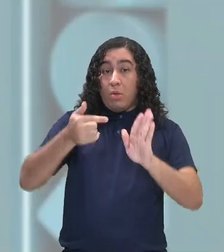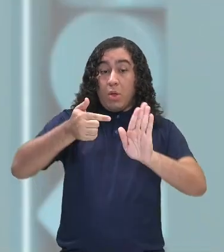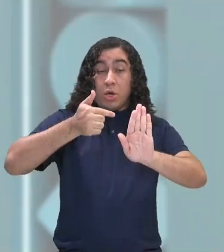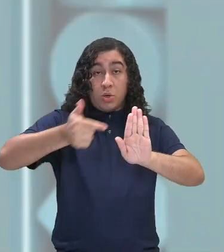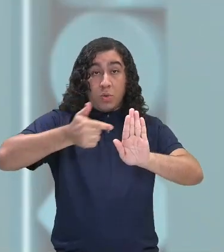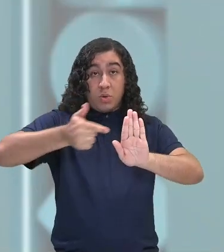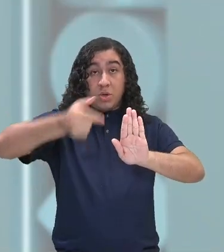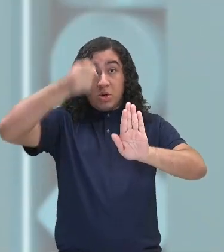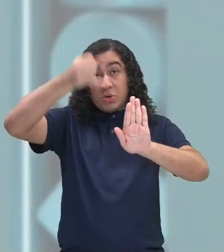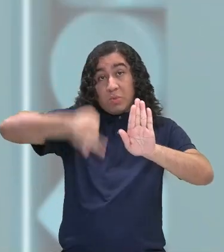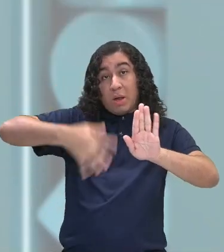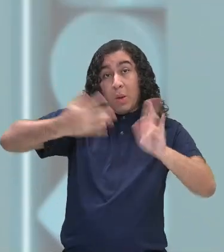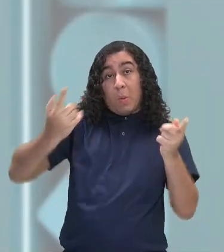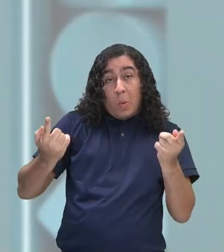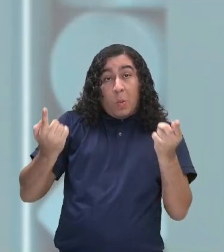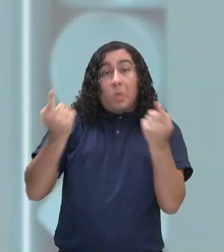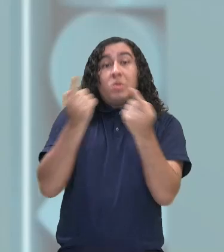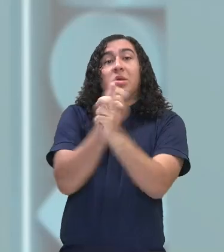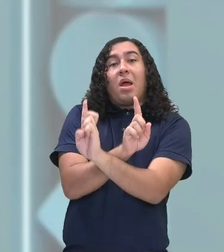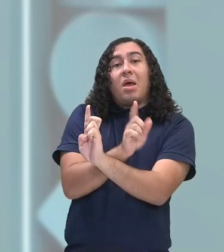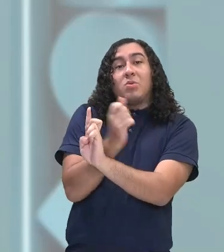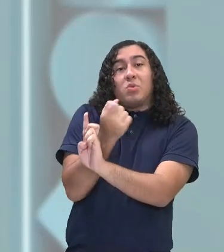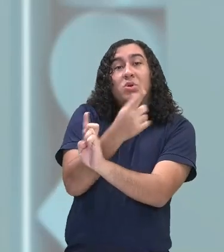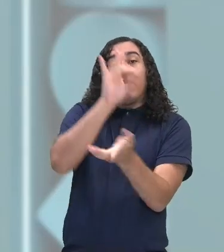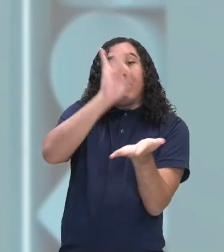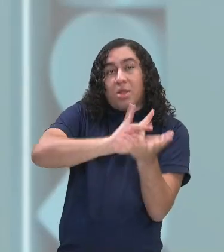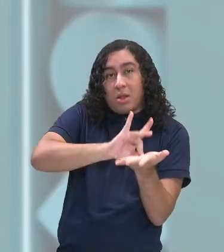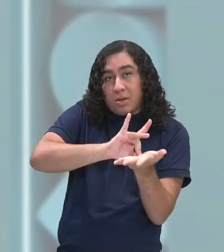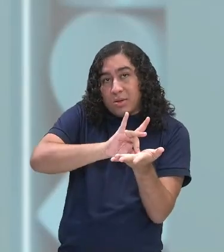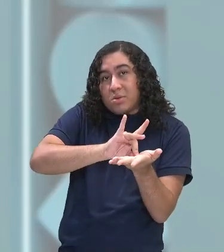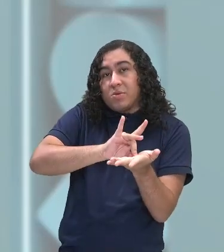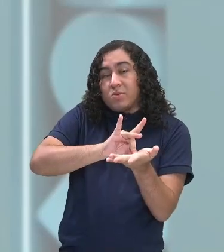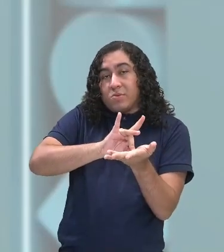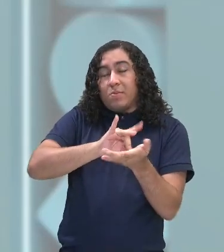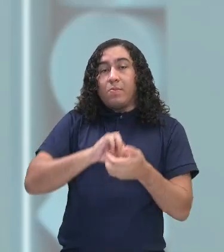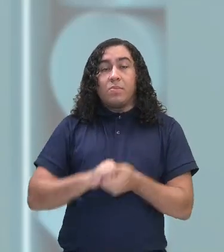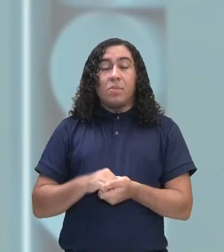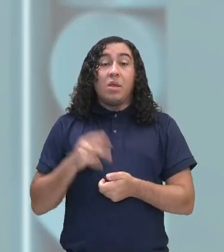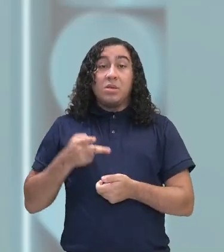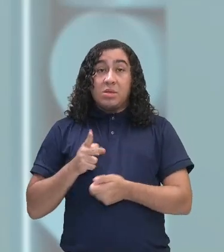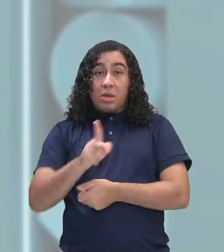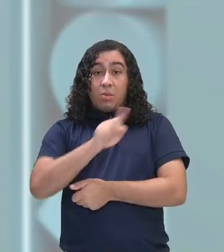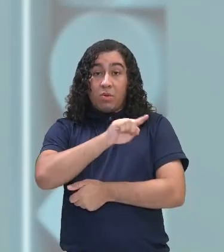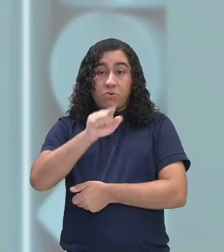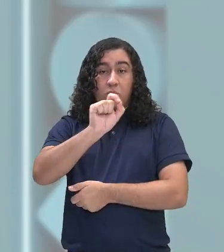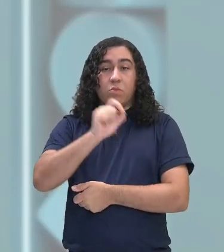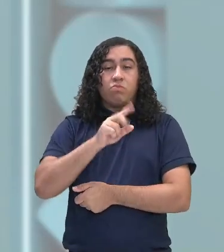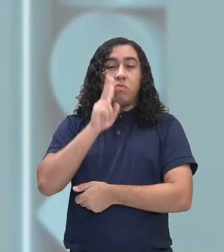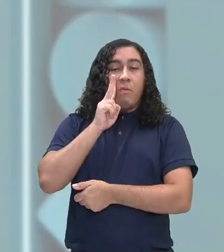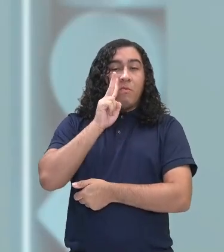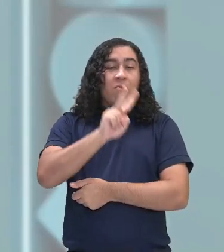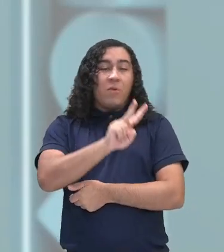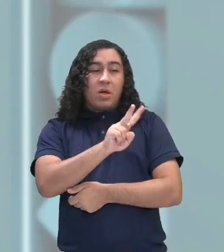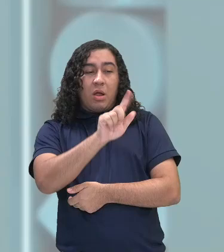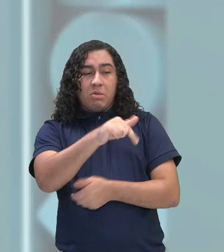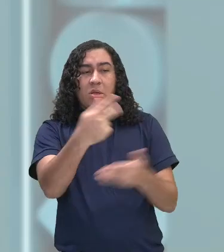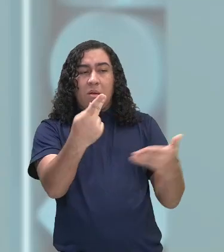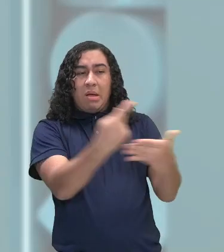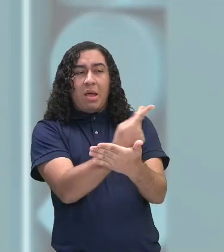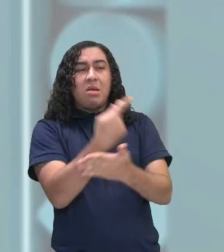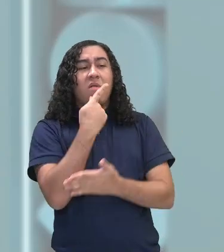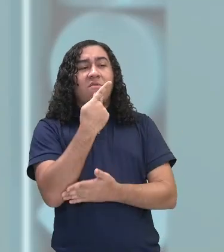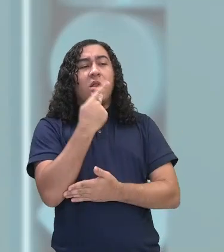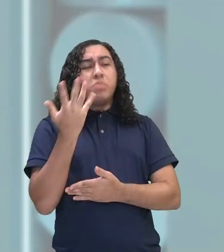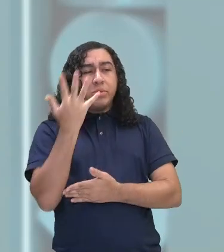fala tudo ao contrário do que você quer dizer. Então, sempre que você vê algo errado, mas que bonito,